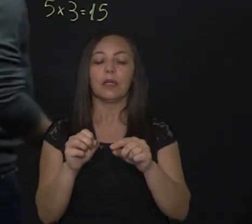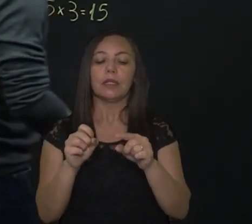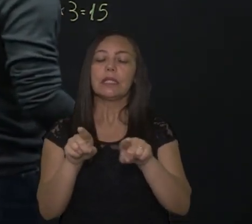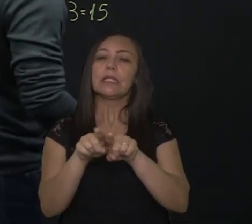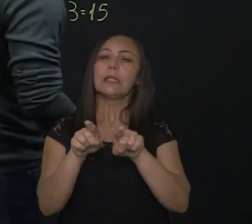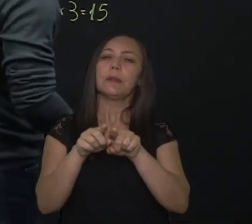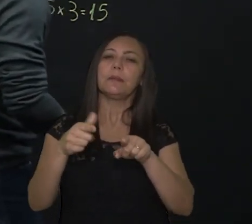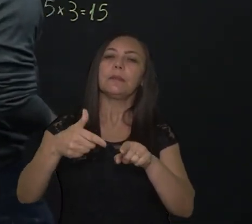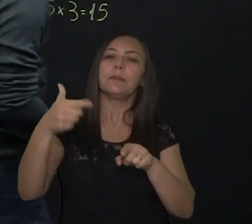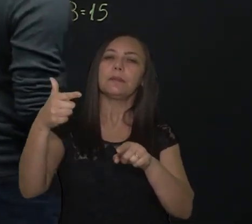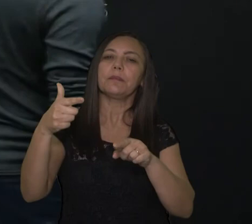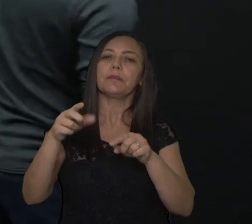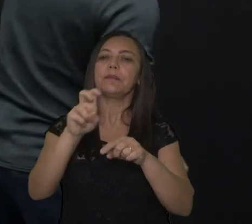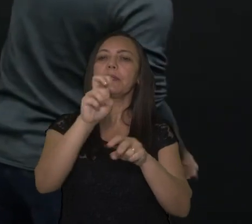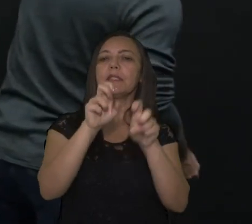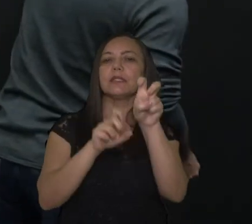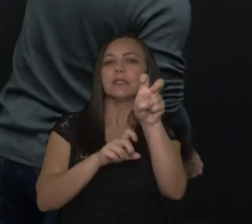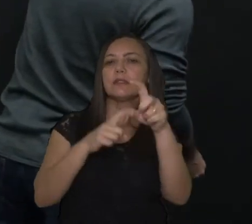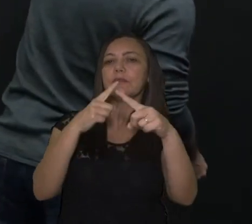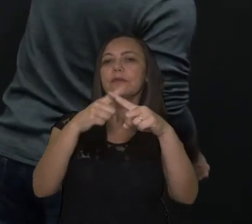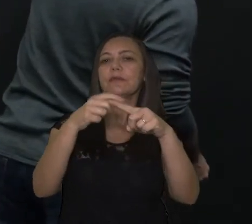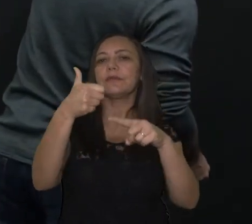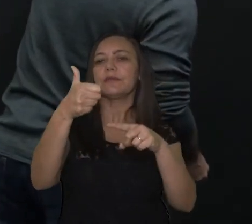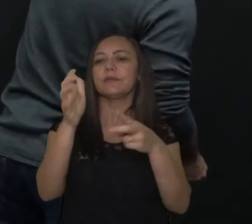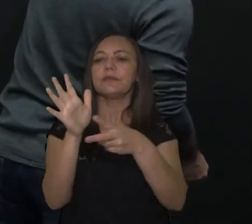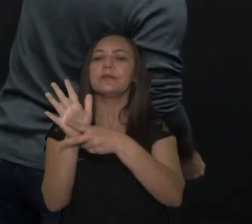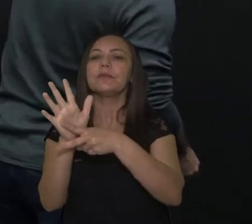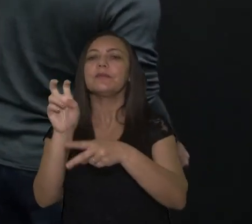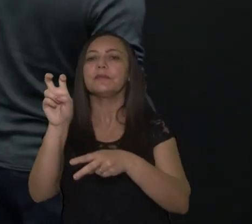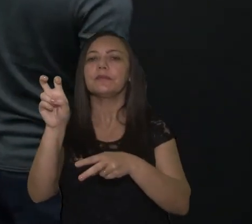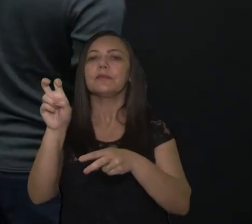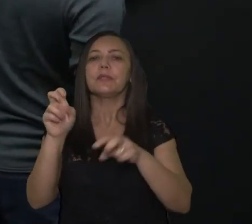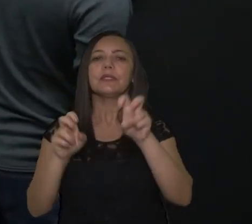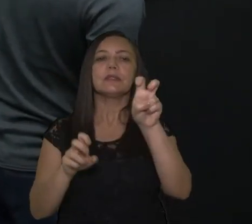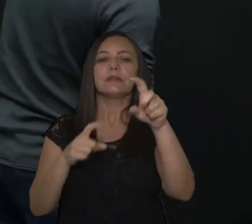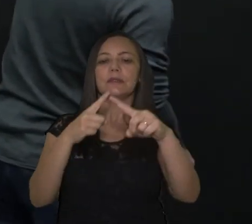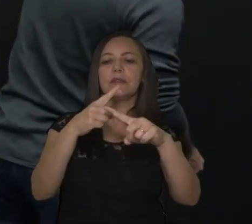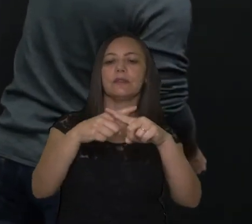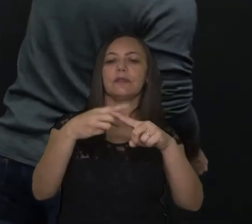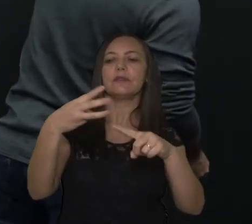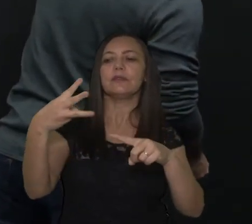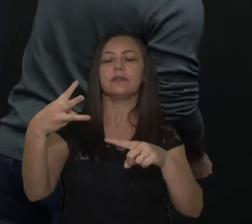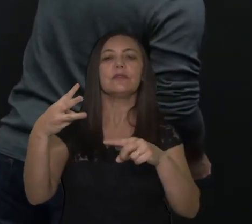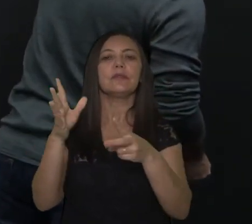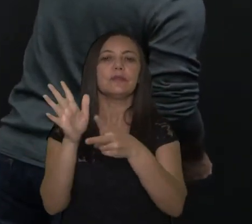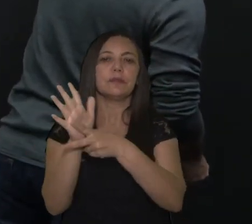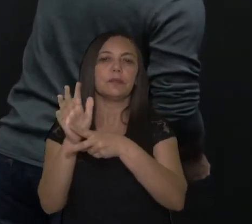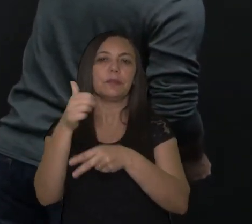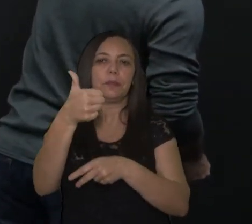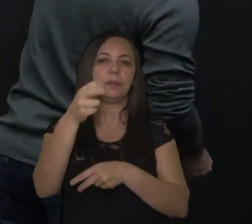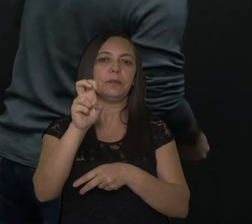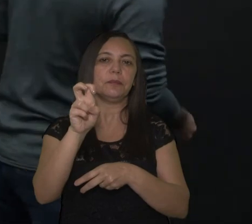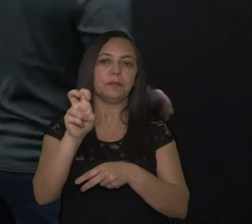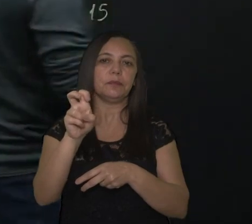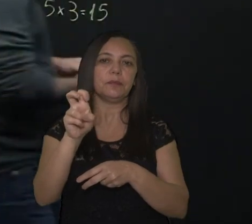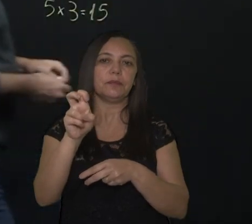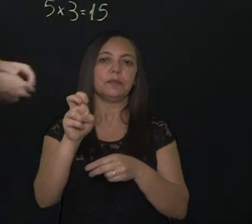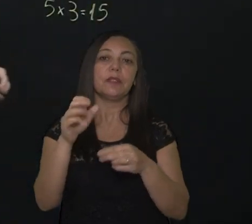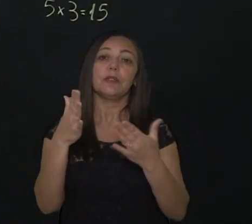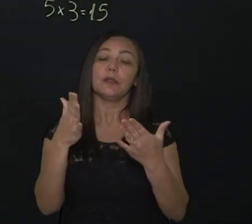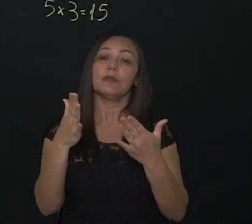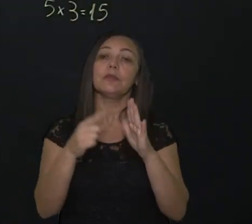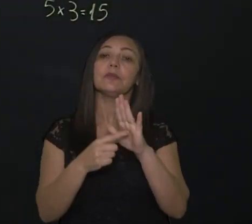segunda fração, reparem, 5 vezes 1 é 5. 5 vezes 3 é 15. Então eu